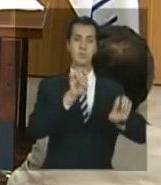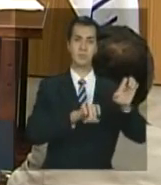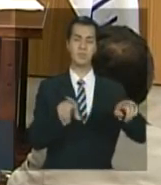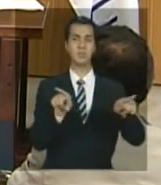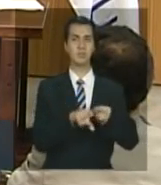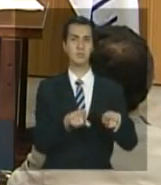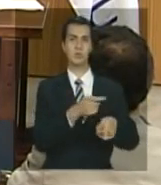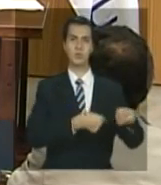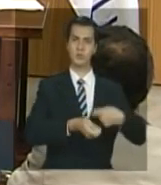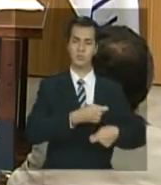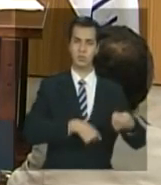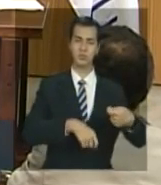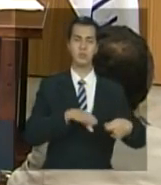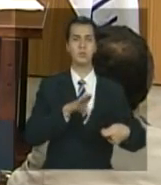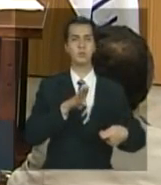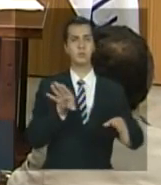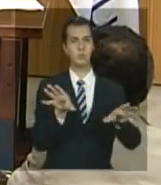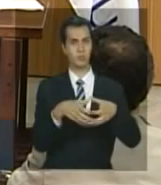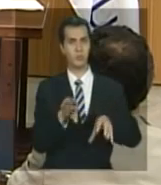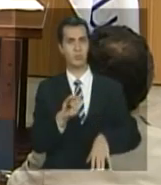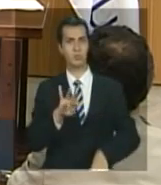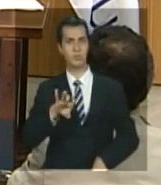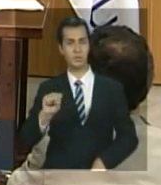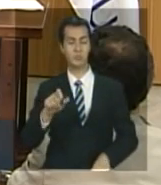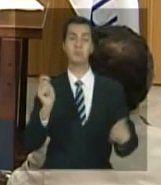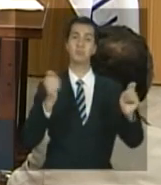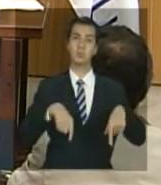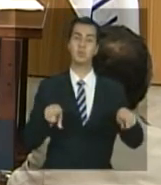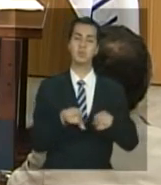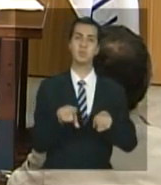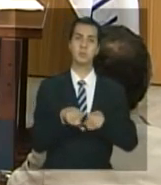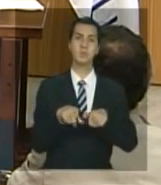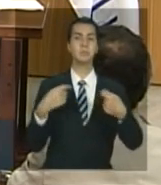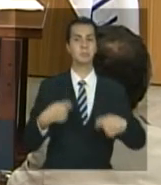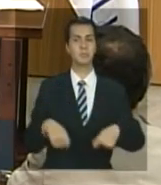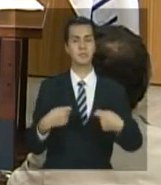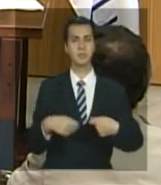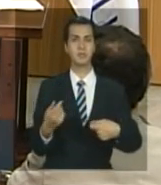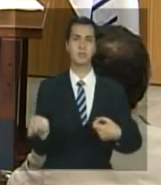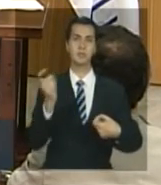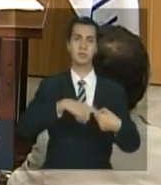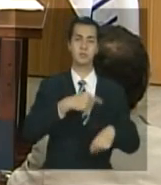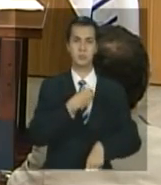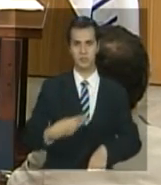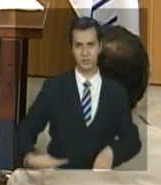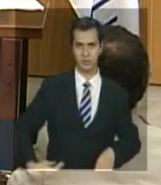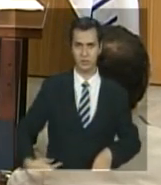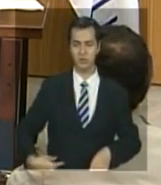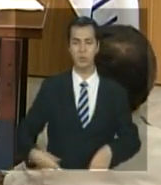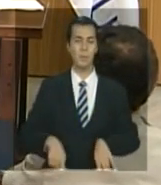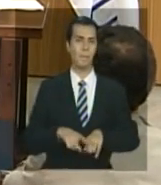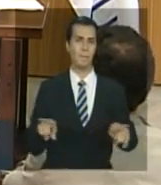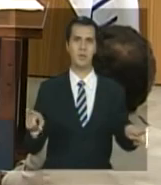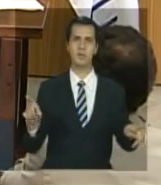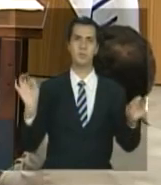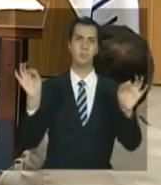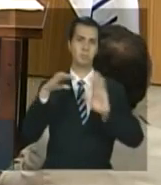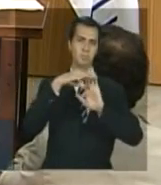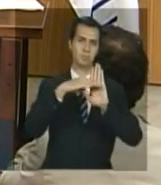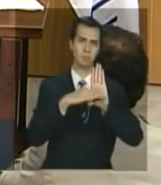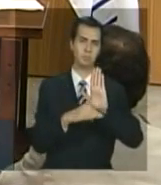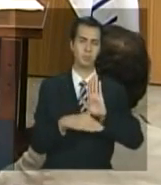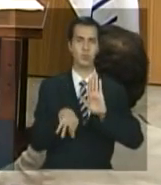comércio do BRICS, o que também poderá ensejar, mas eu lhe digo que nós não temos como